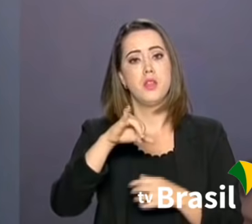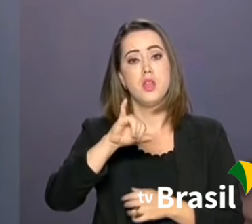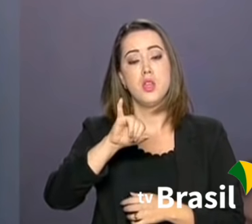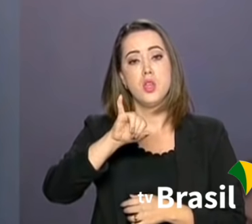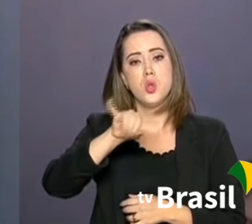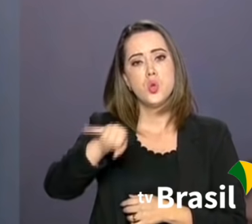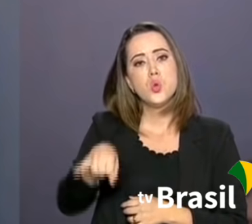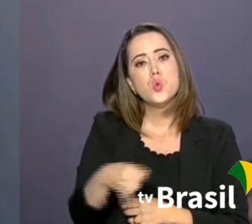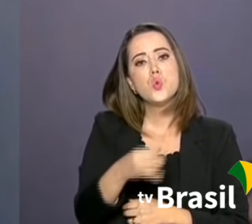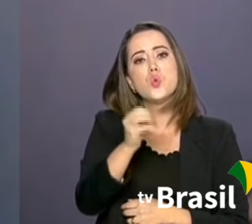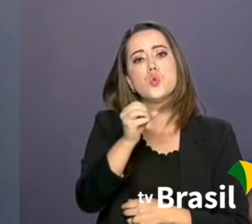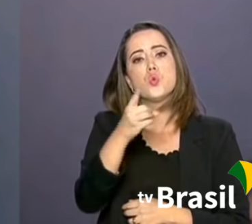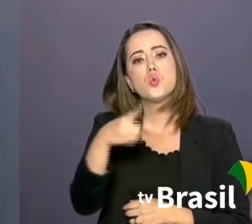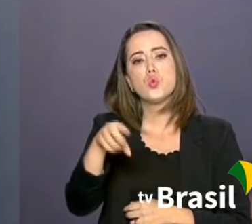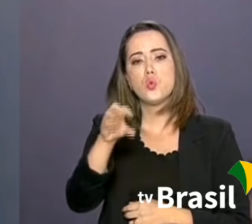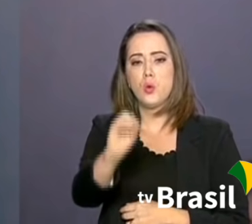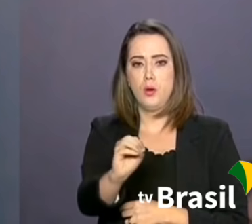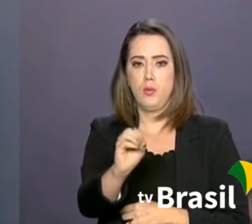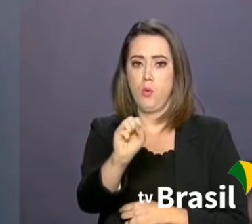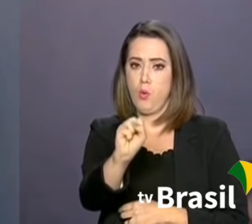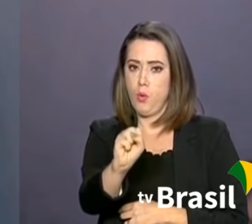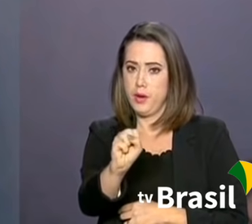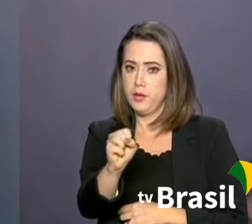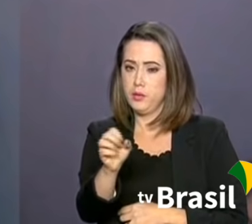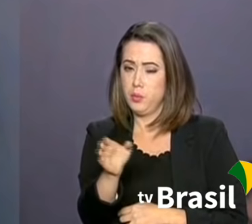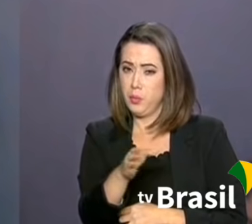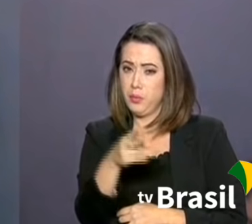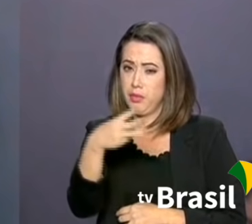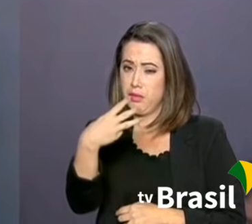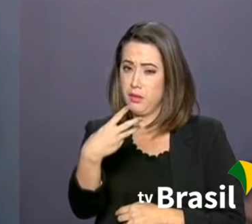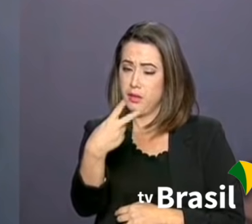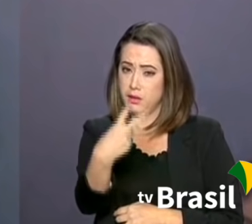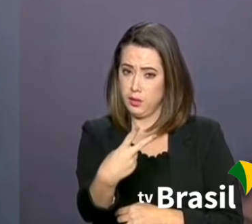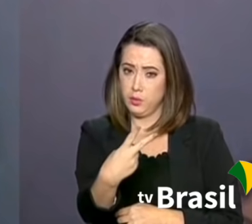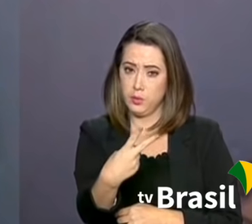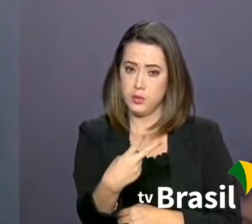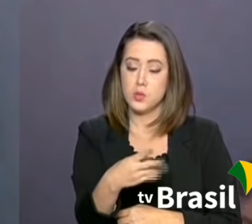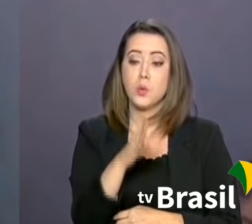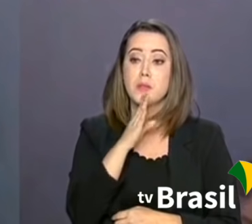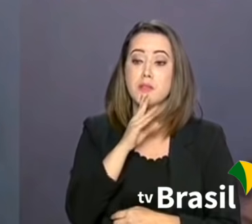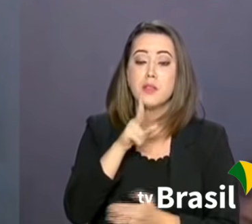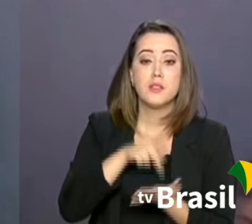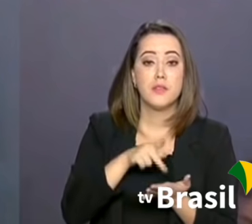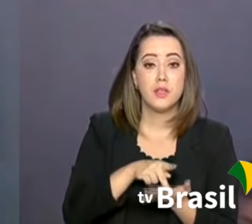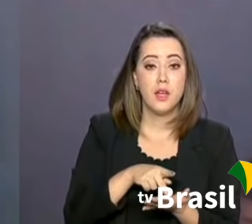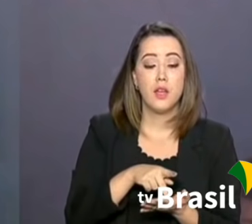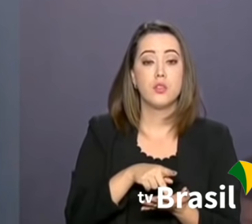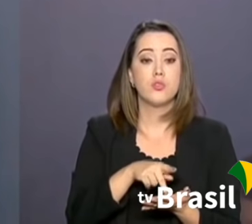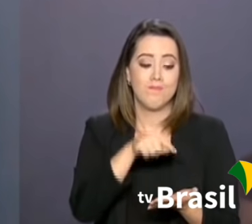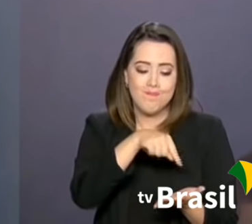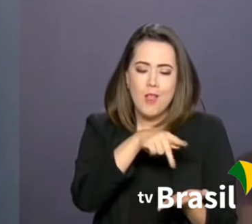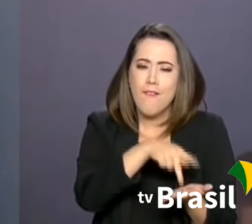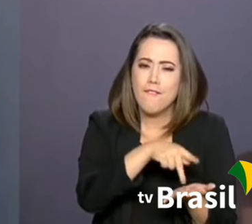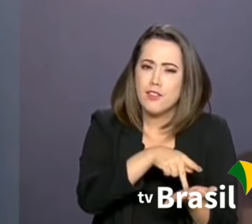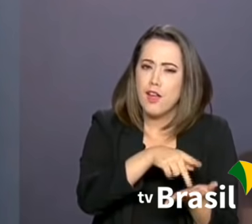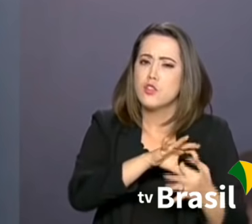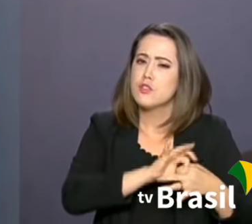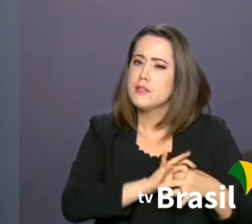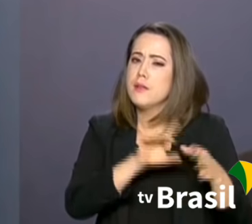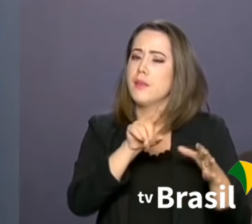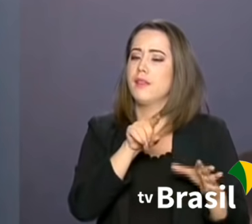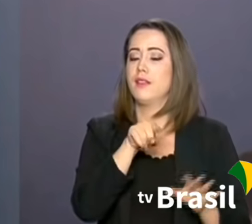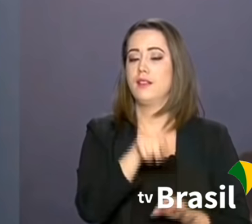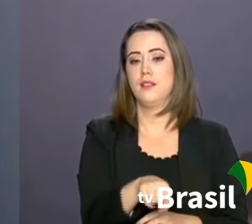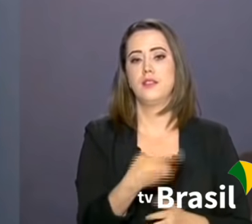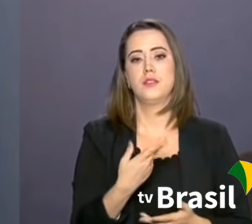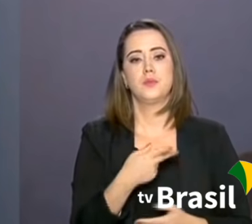conhecereis a verdade vos libertará, uma jornalista me disse que sem mentir